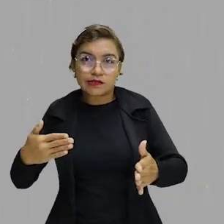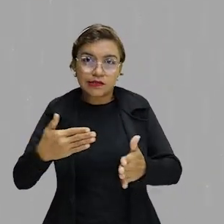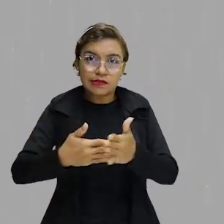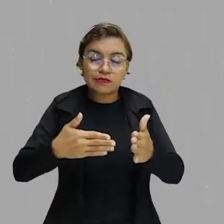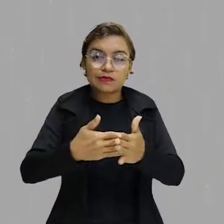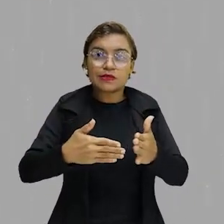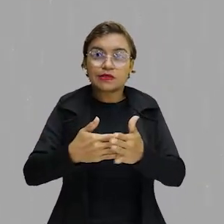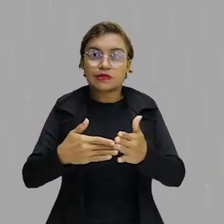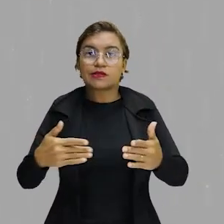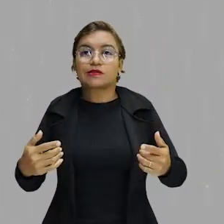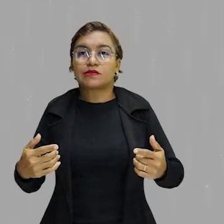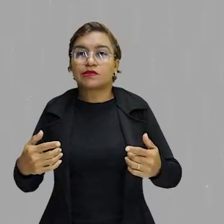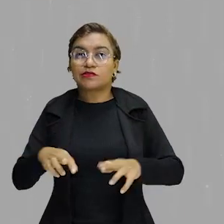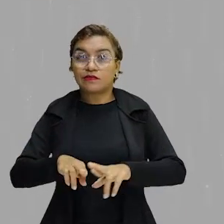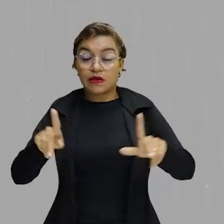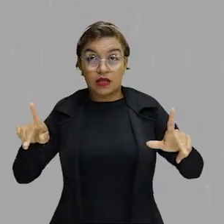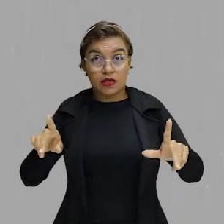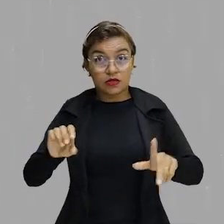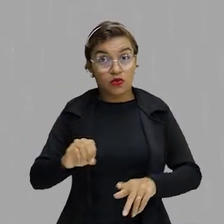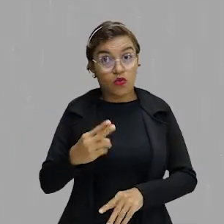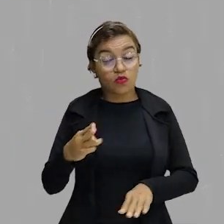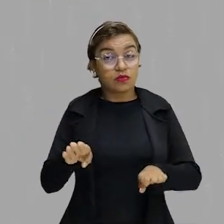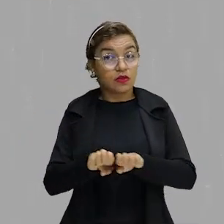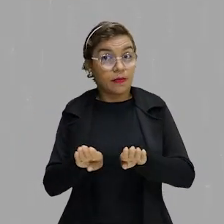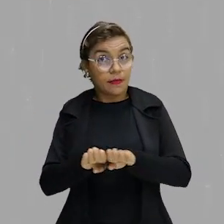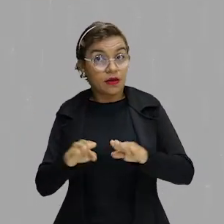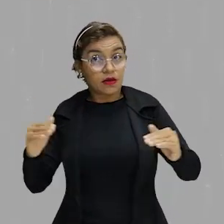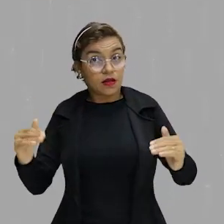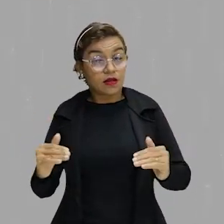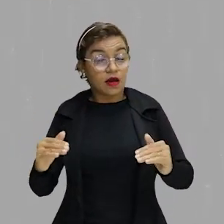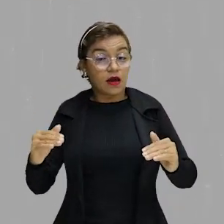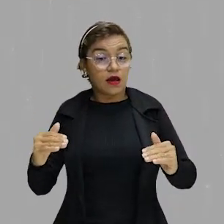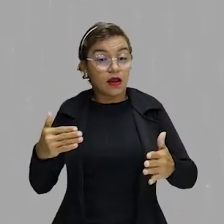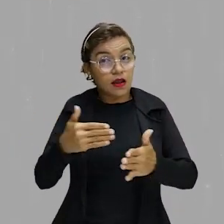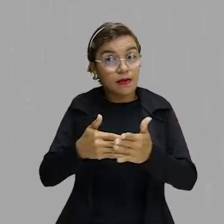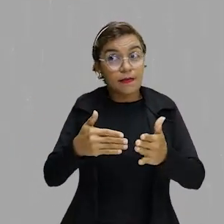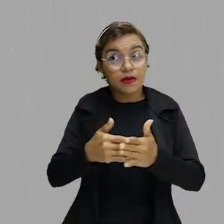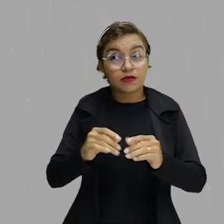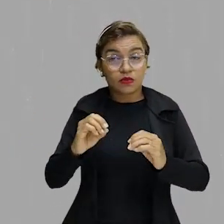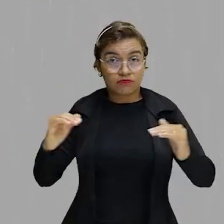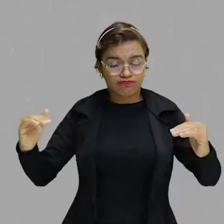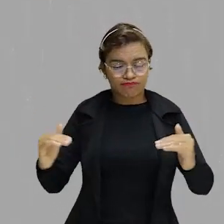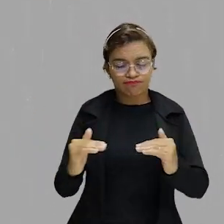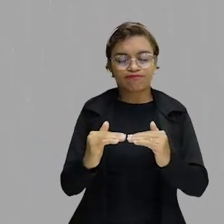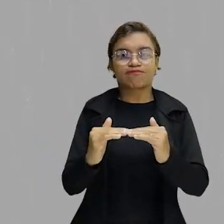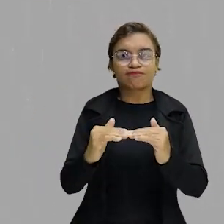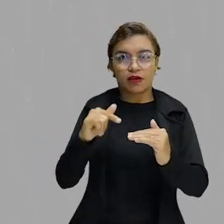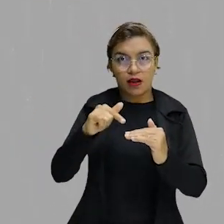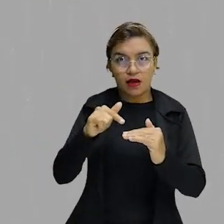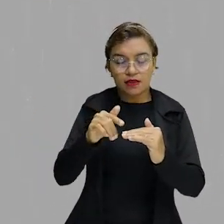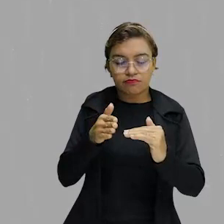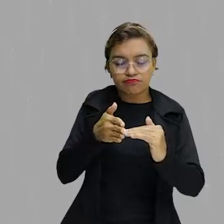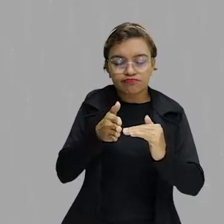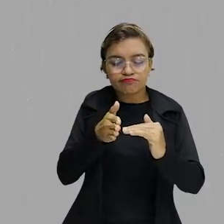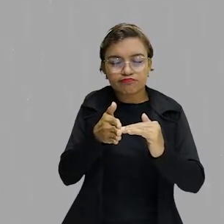se separam e o magma acende, mas tu pode ter em limites convergentes também, tá? Quando as placas se encontram, há uma fissura e esse magma ele